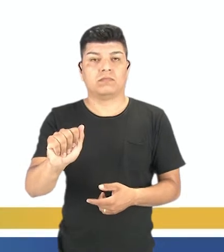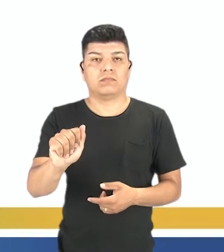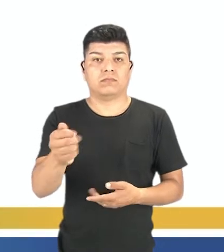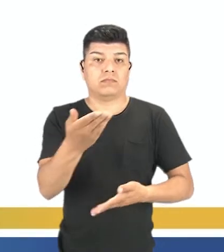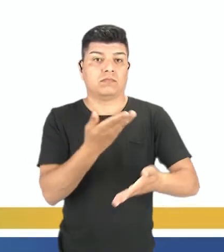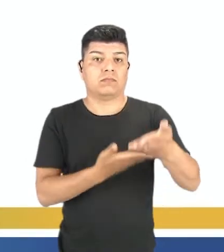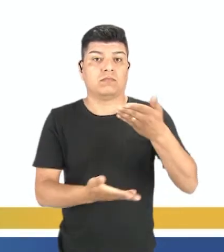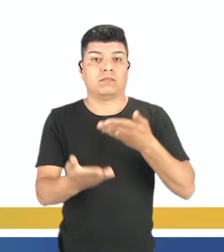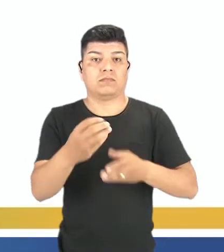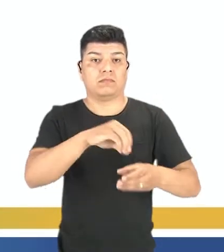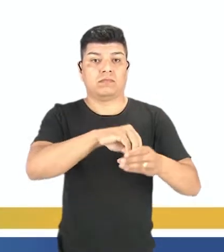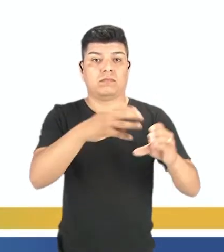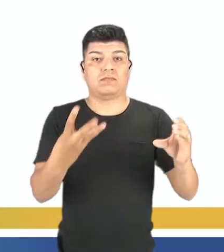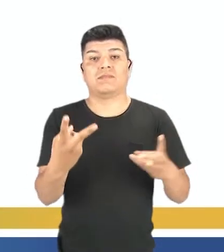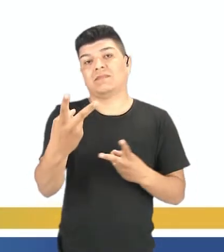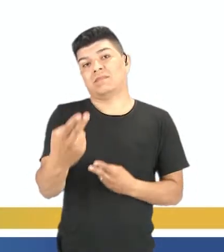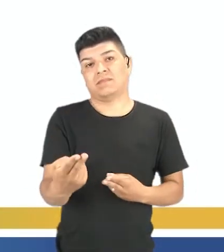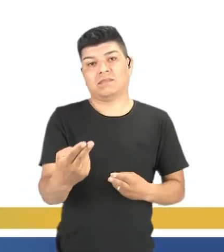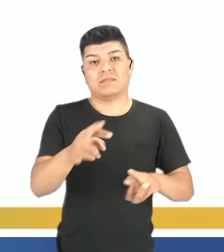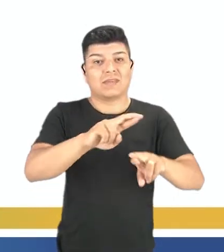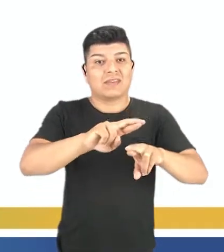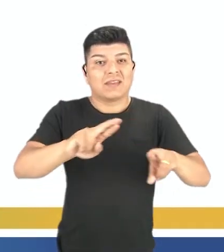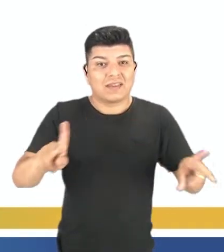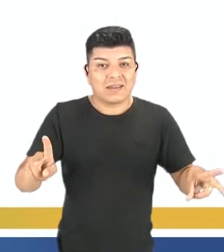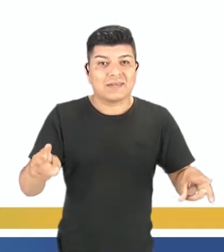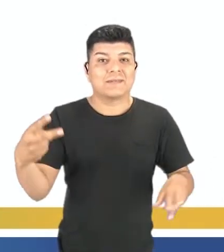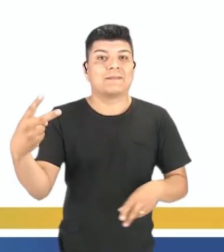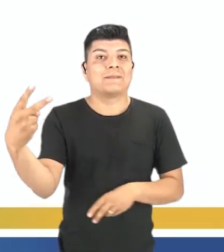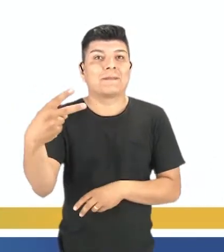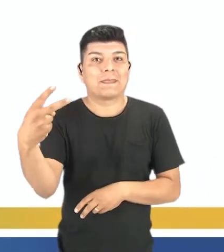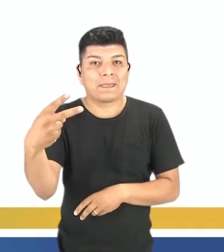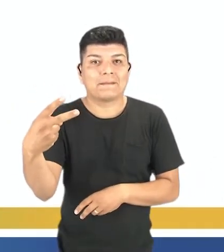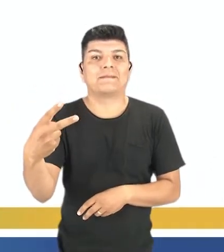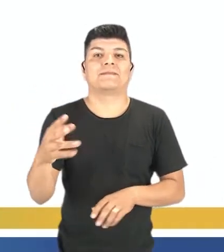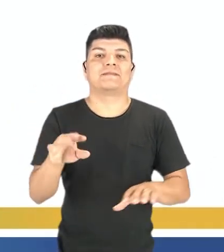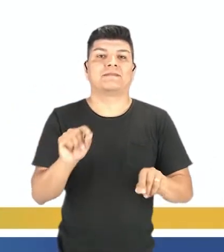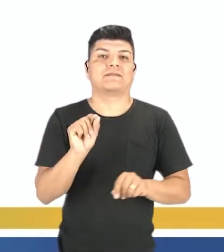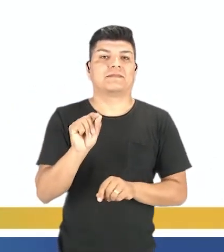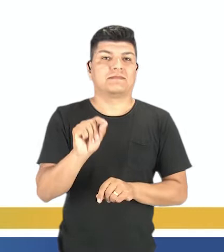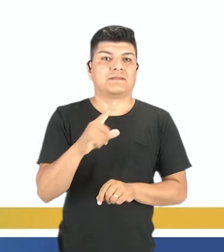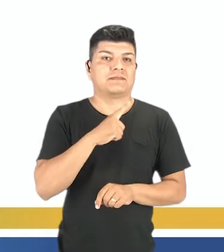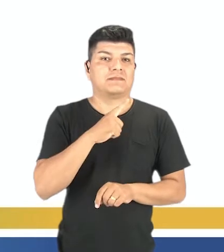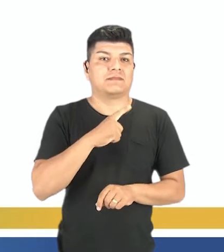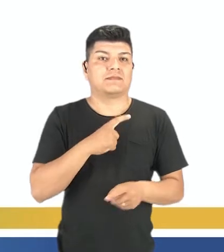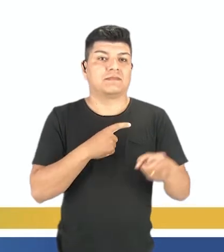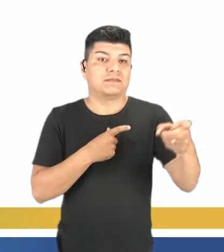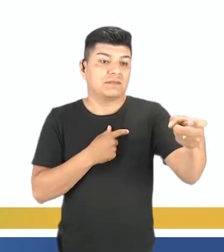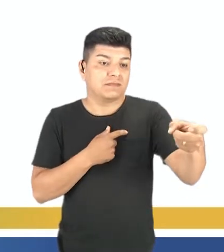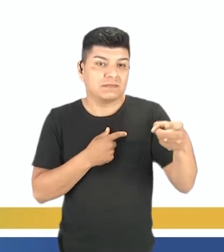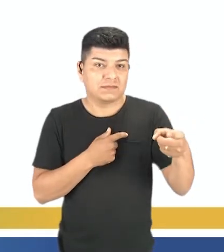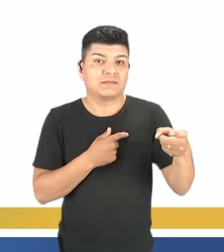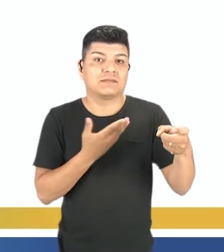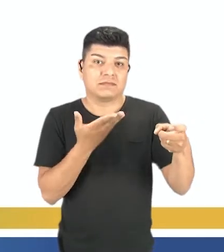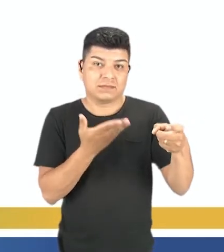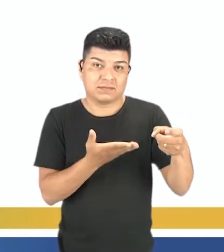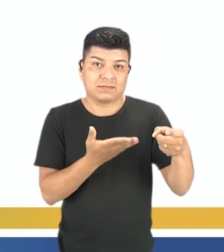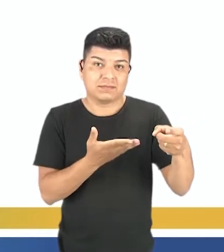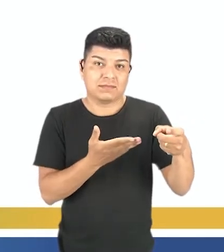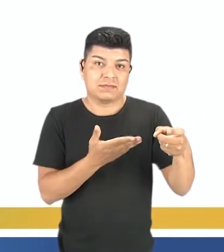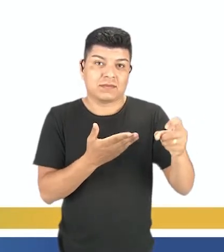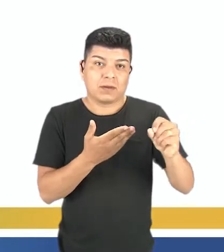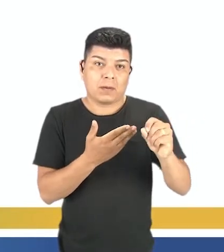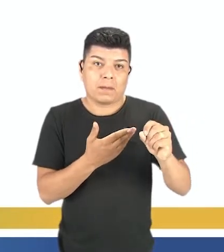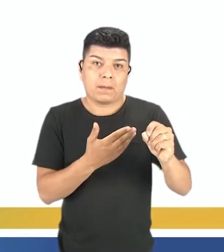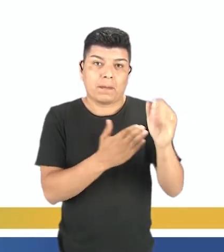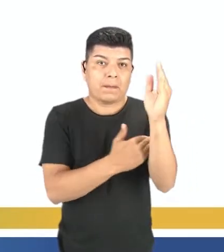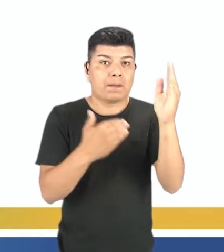mesmas características. A diferença vai estar na segunda parte aí, né? Onde você vai ter o X, né, com